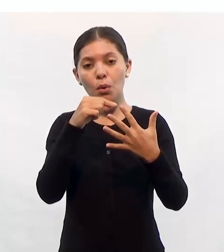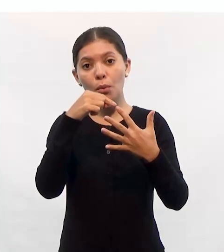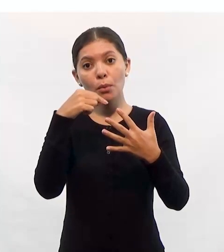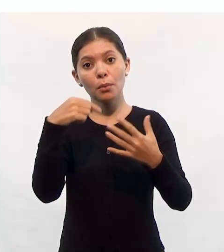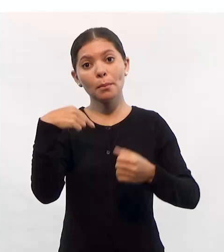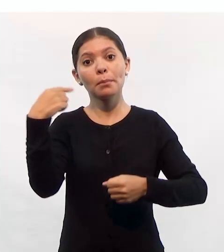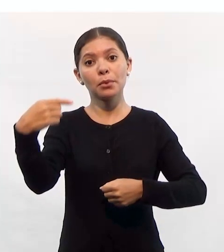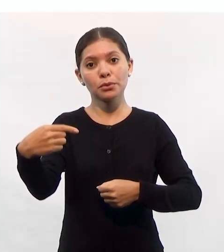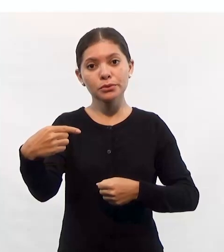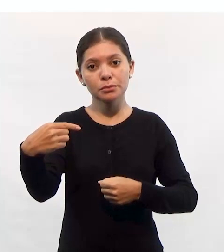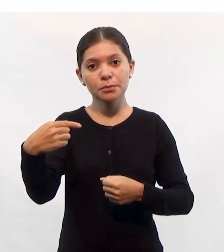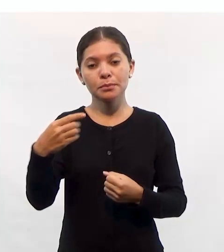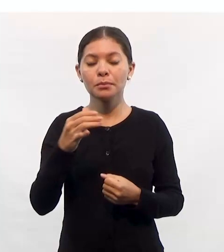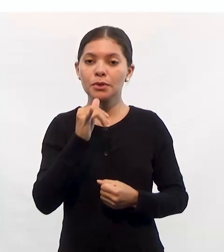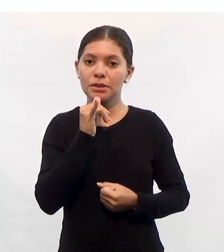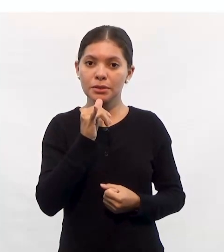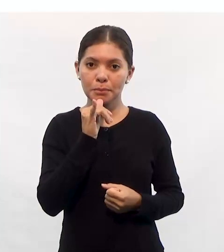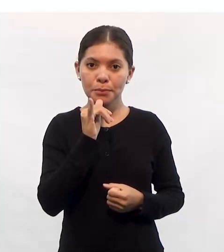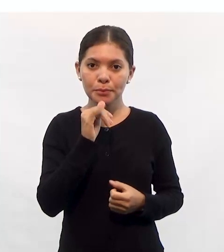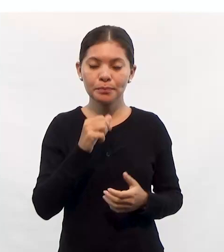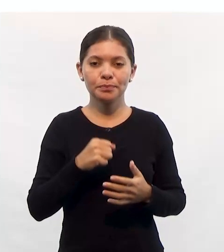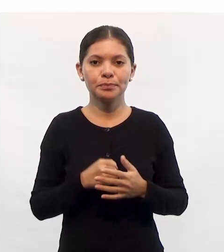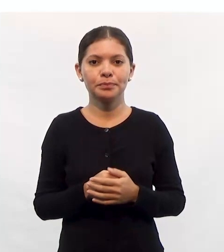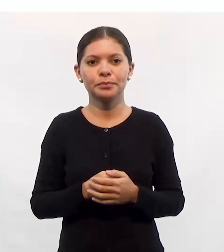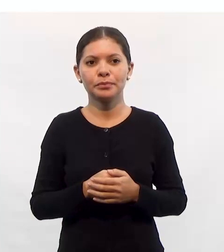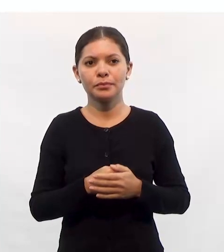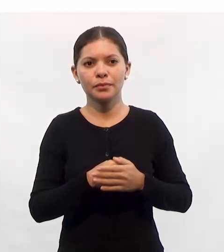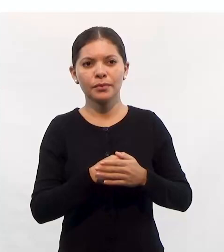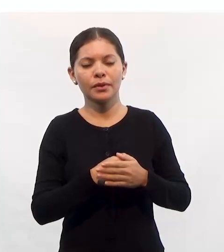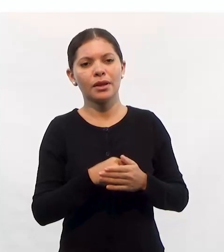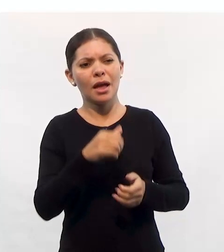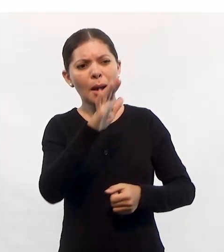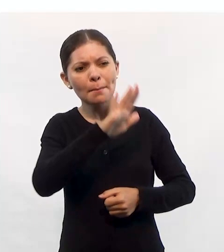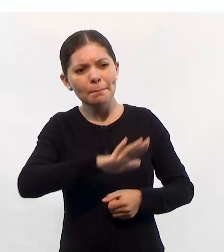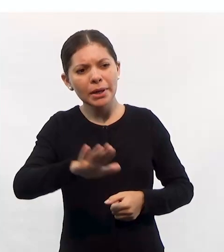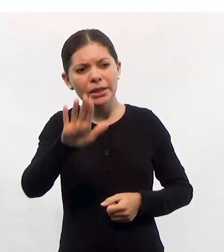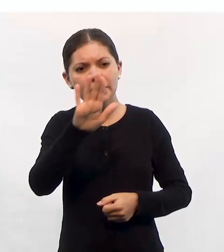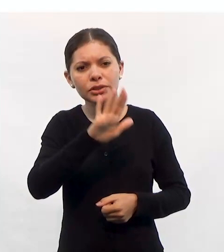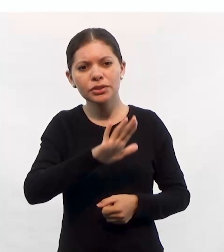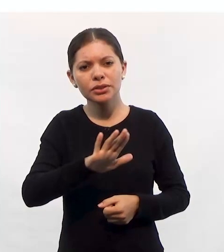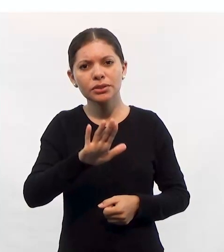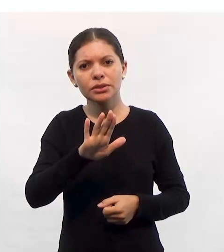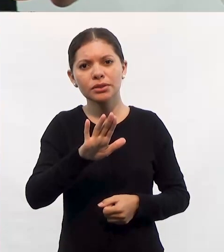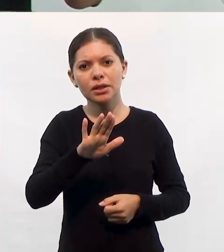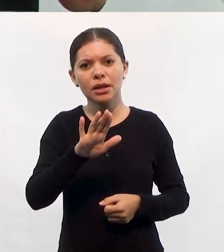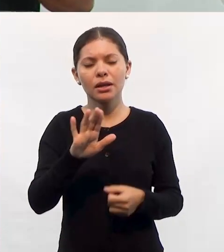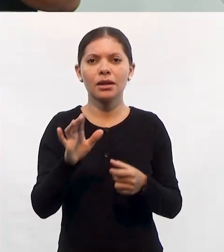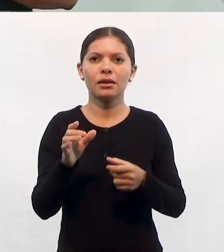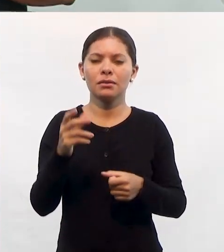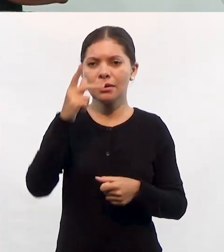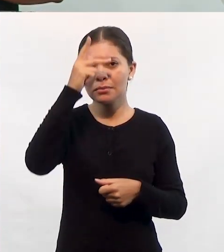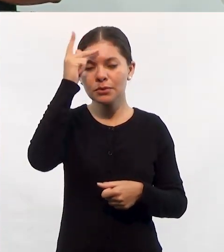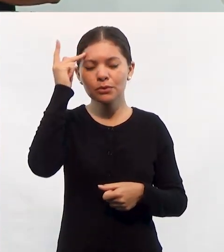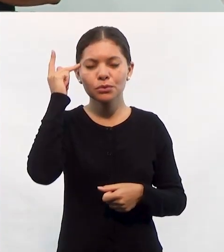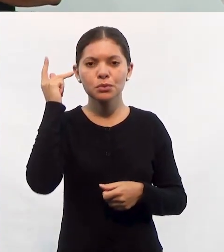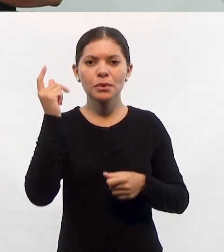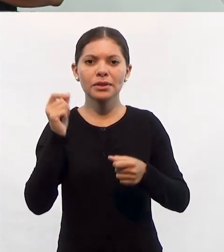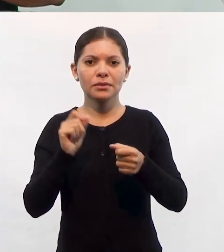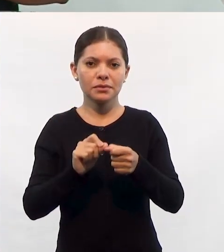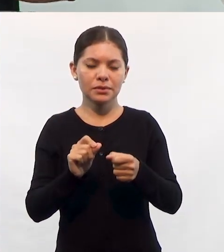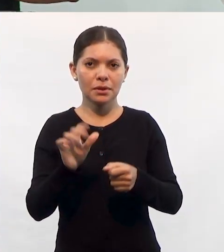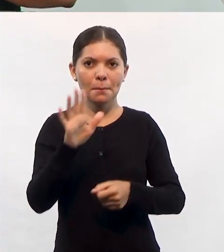uma etapa para fazer por exemplo as paredes Ah quando a pessoa está fazendo as